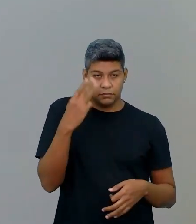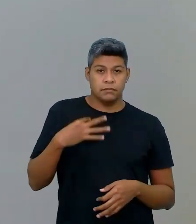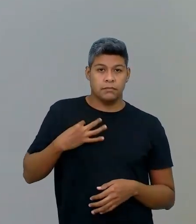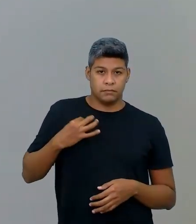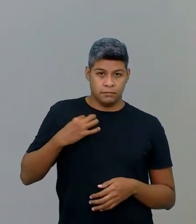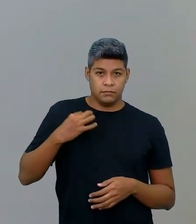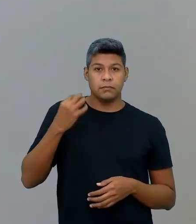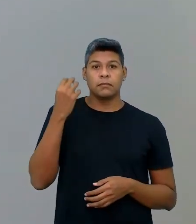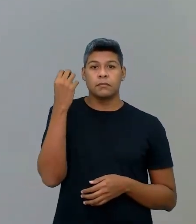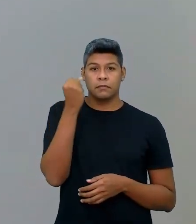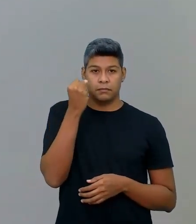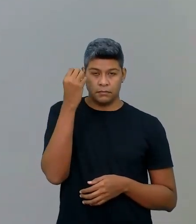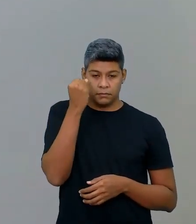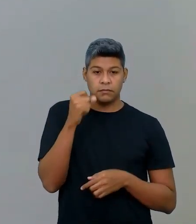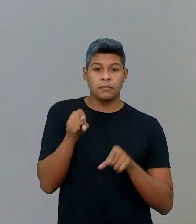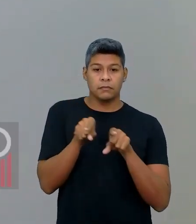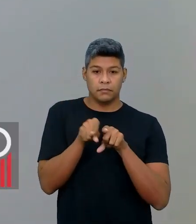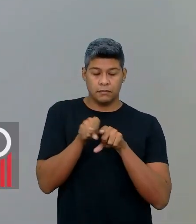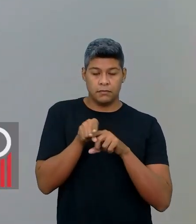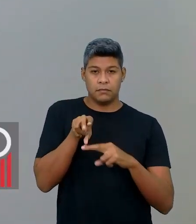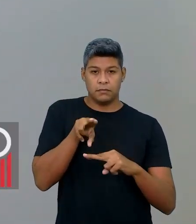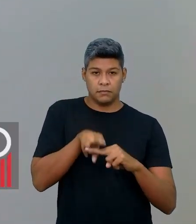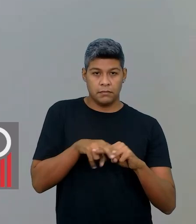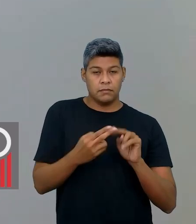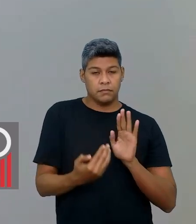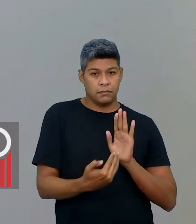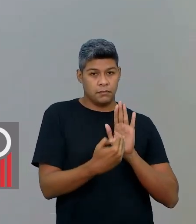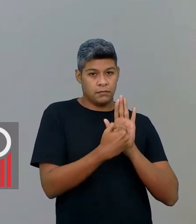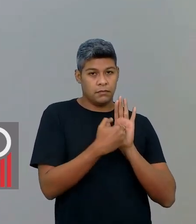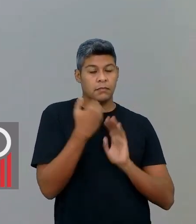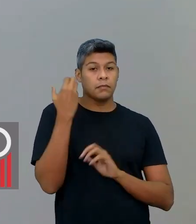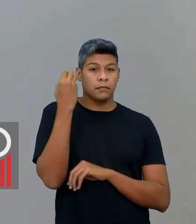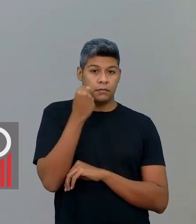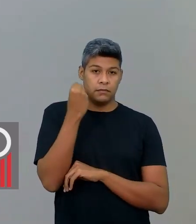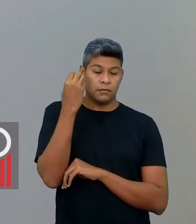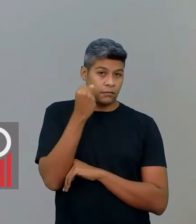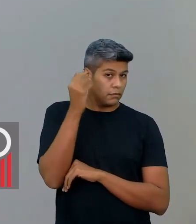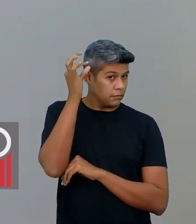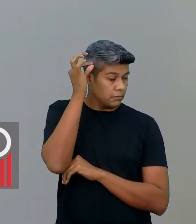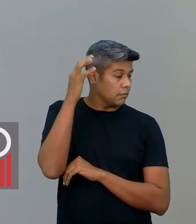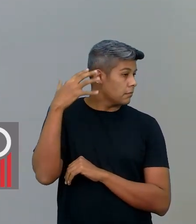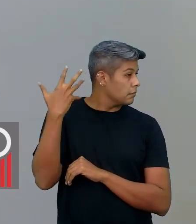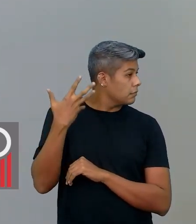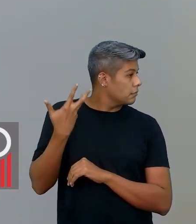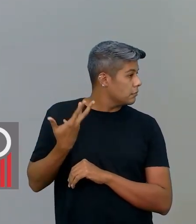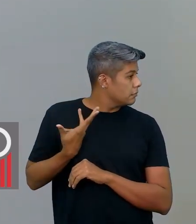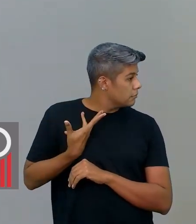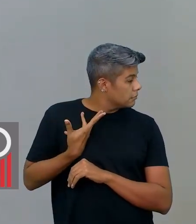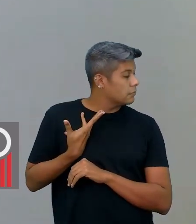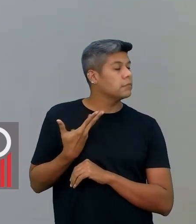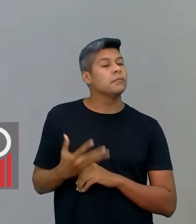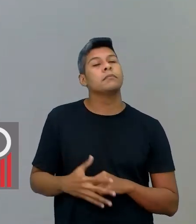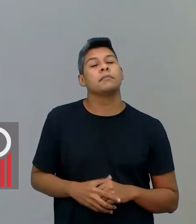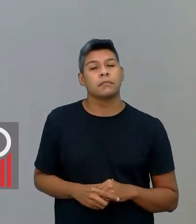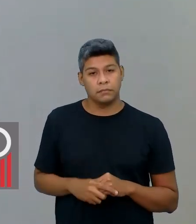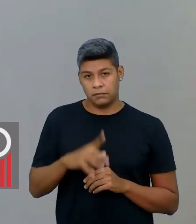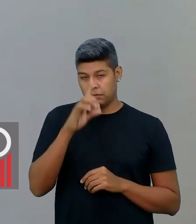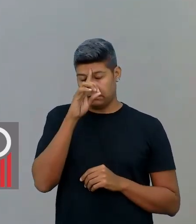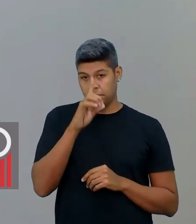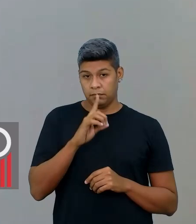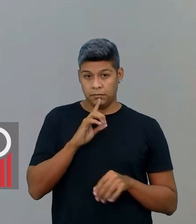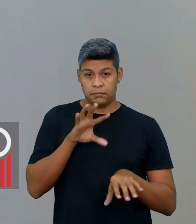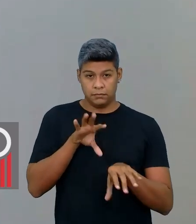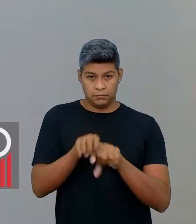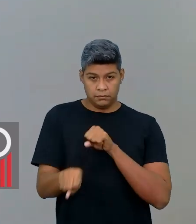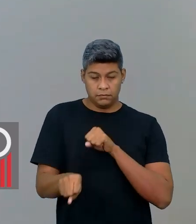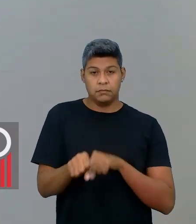camiseta branca, também estou sentada no fundo branco, né, uma parede branca, meus cabelos são longos e mesclados. Eu sou formada em